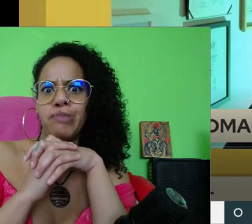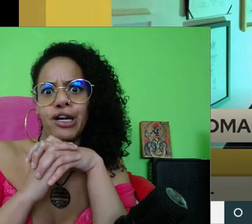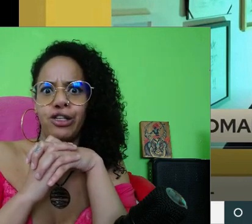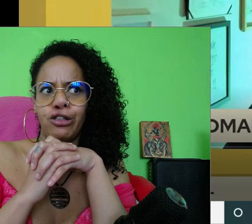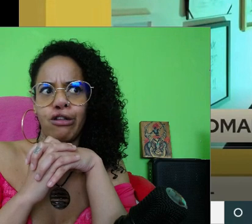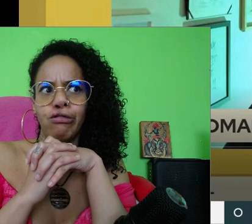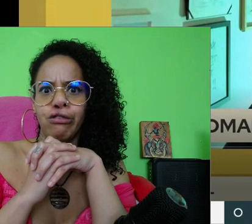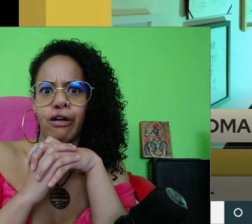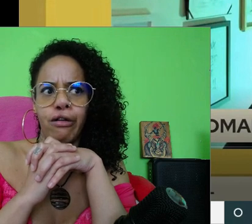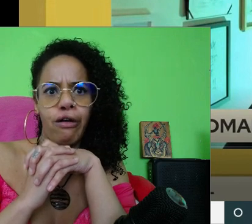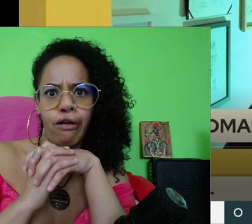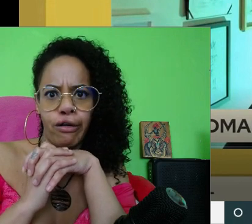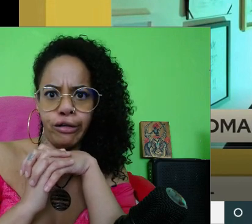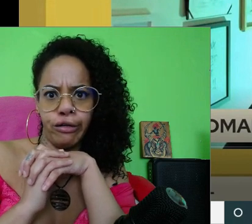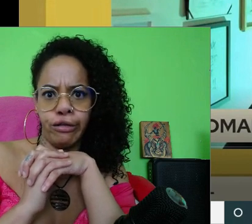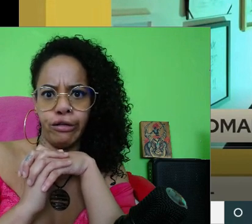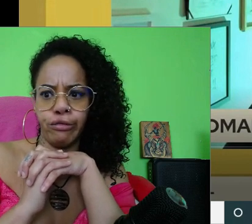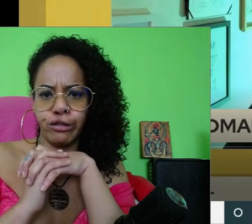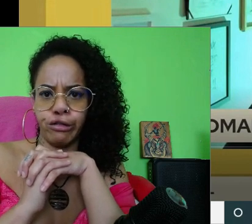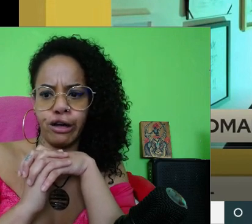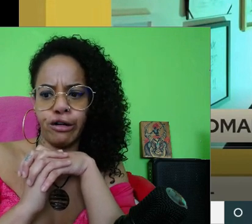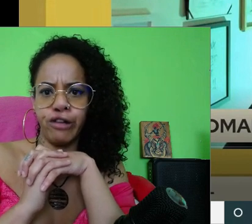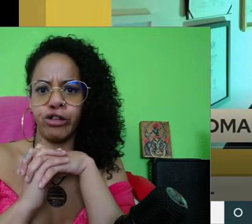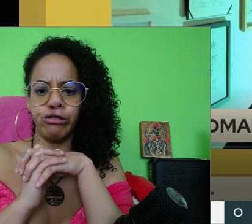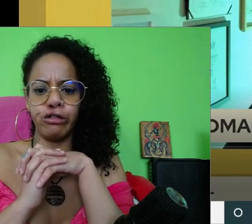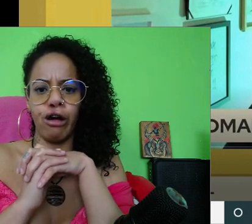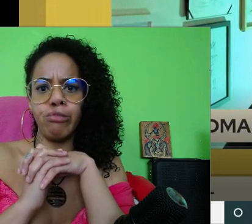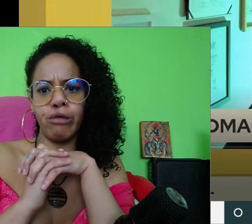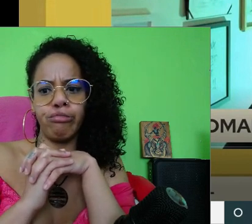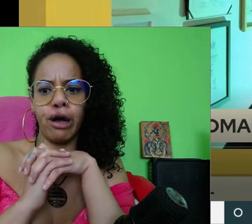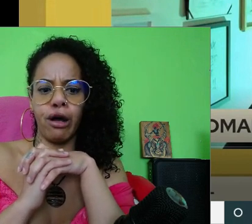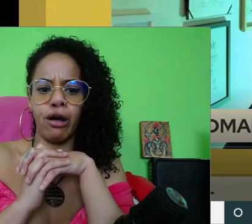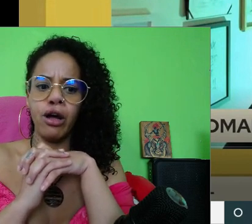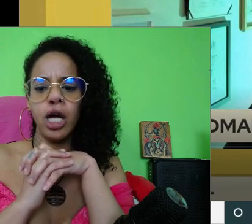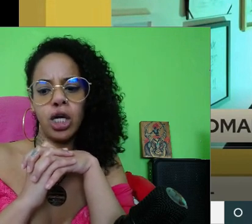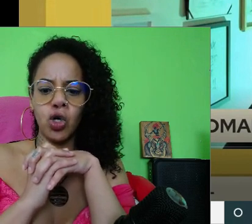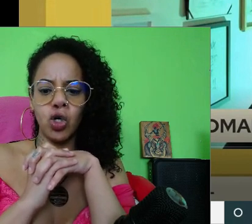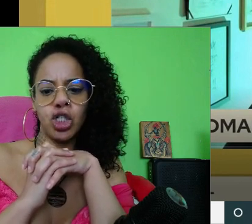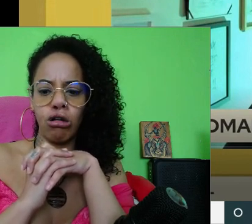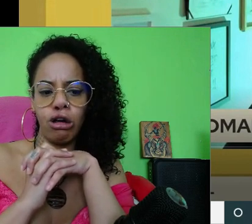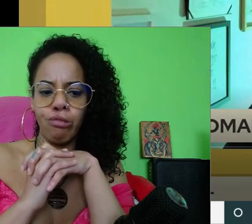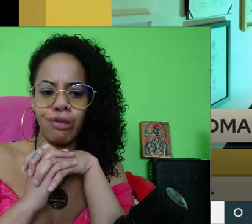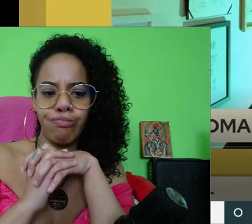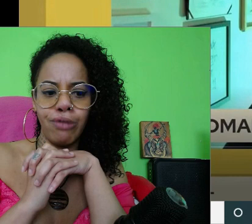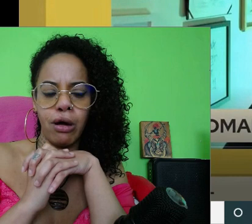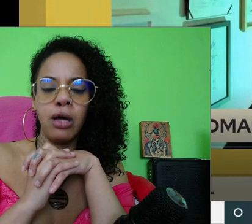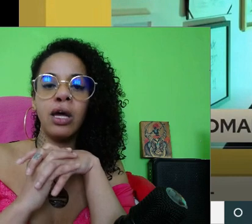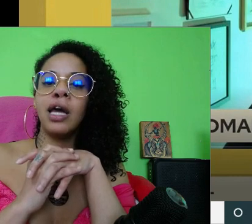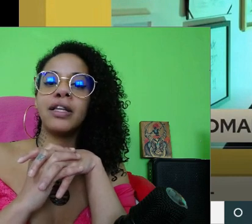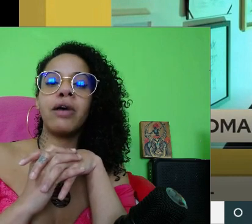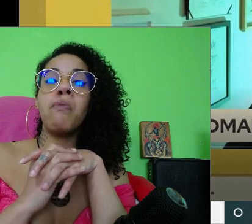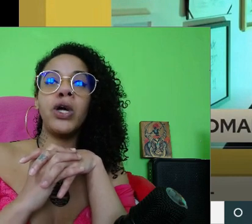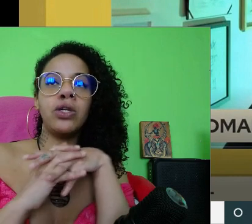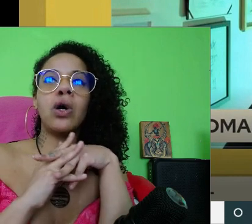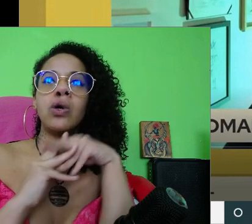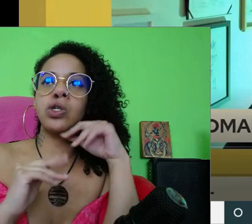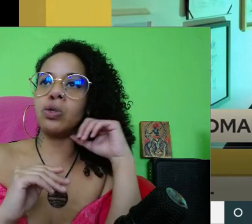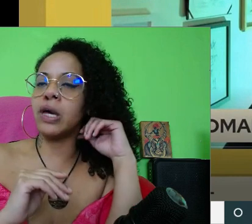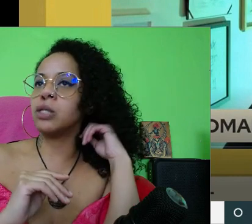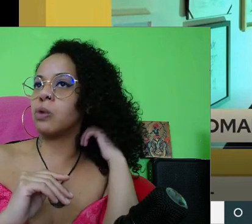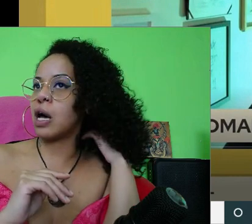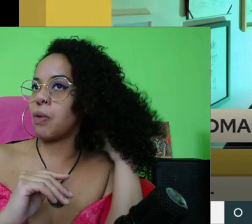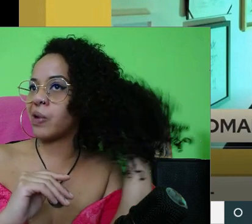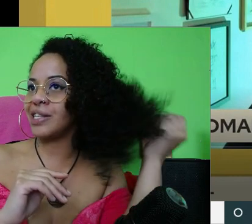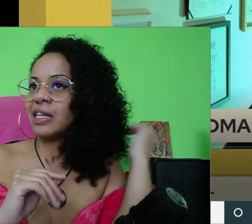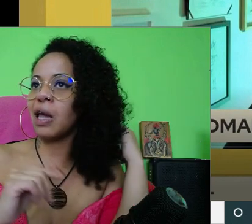que você perdeu família na ditadura Mas eu quero a revolução beber não construir então é muito louco